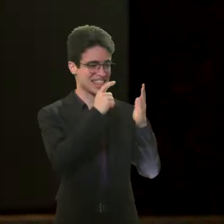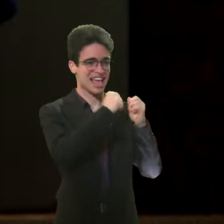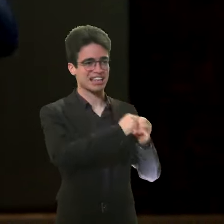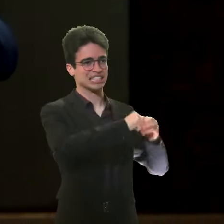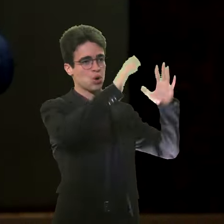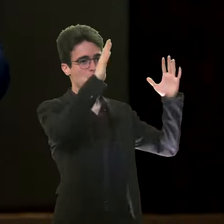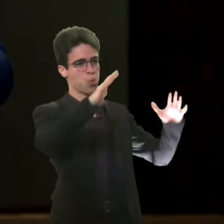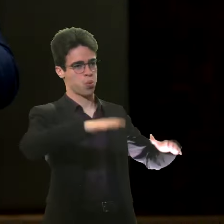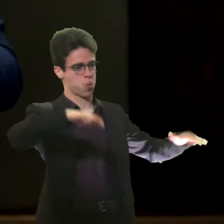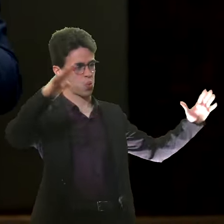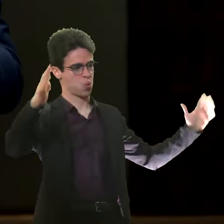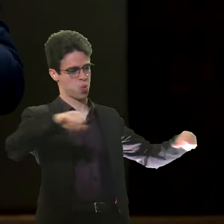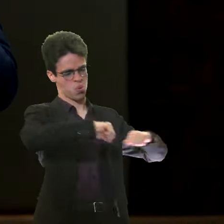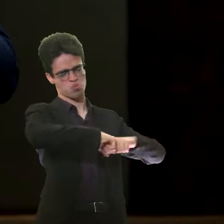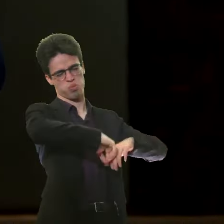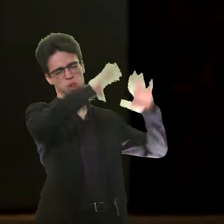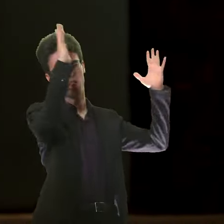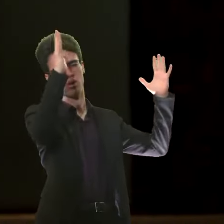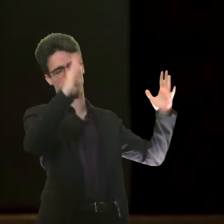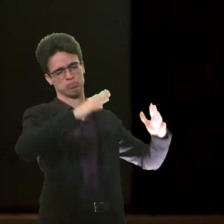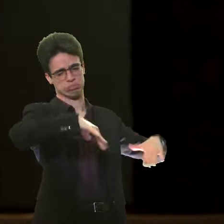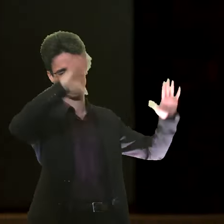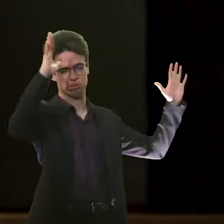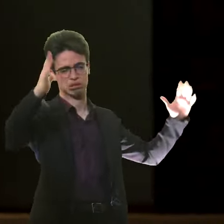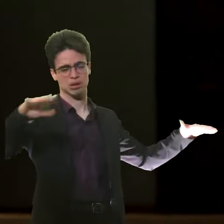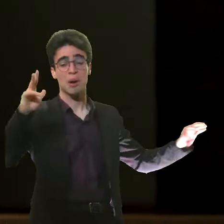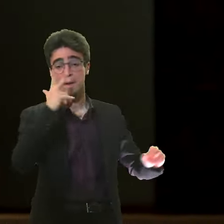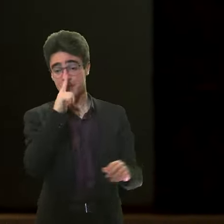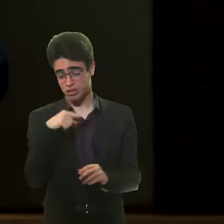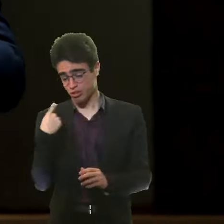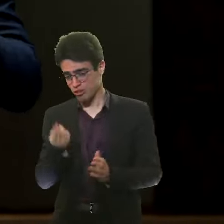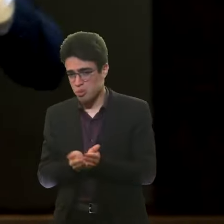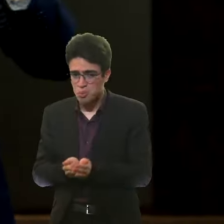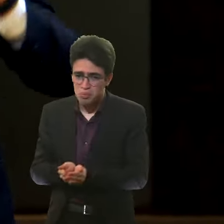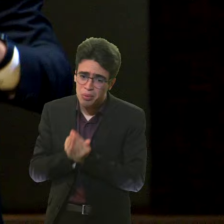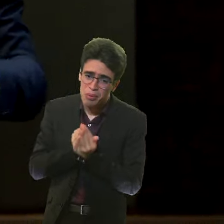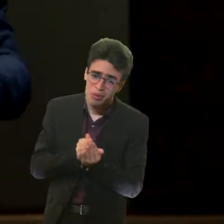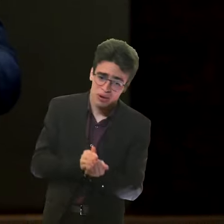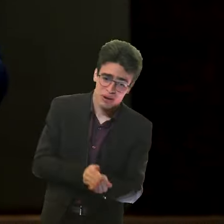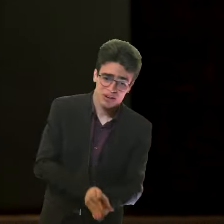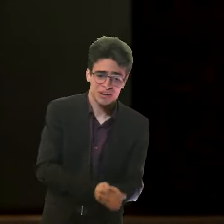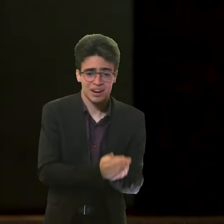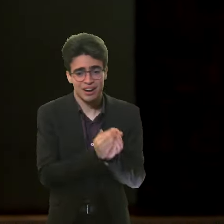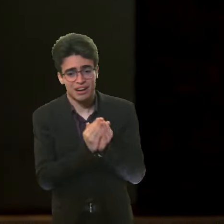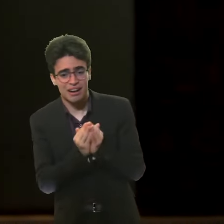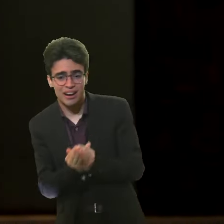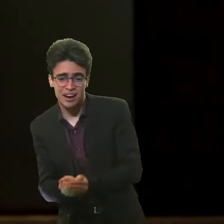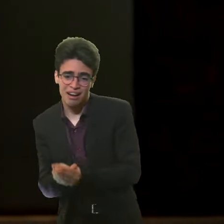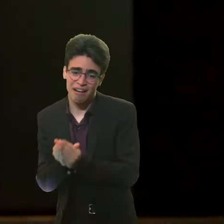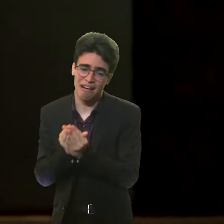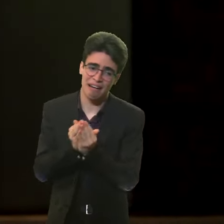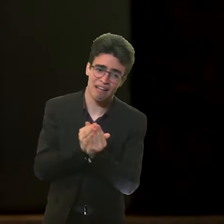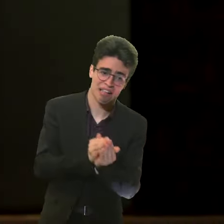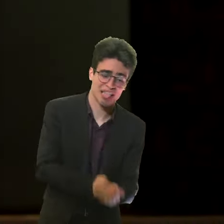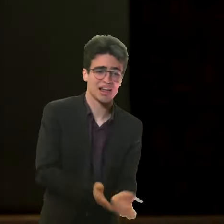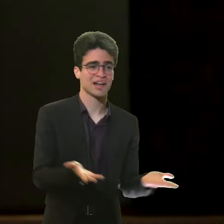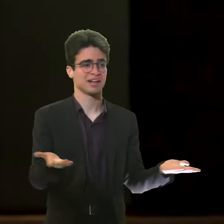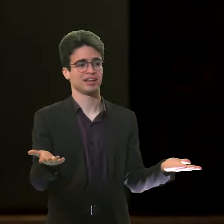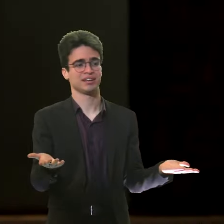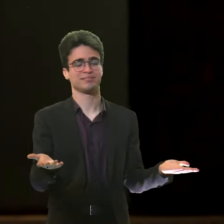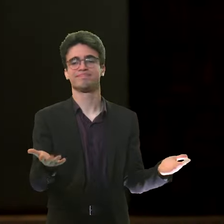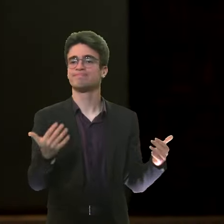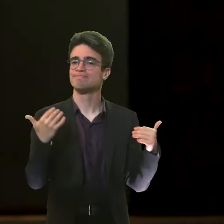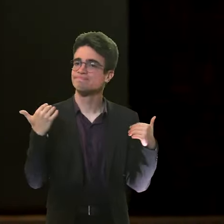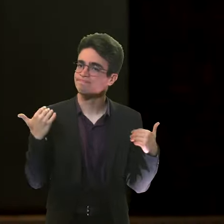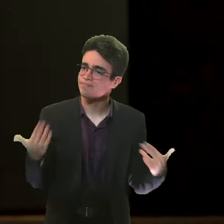ondas gigantes. Mas a gente se sente um barquinho à vela, pequeno, no meio de uma tempestade. Nesses momentos a gente